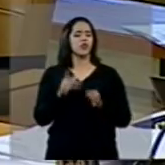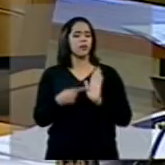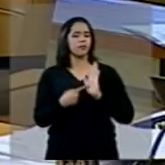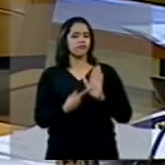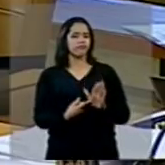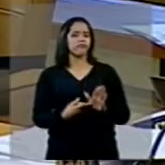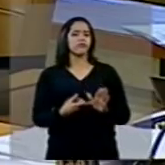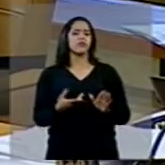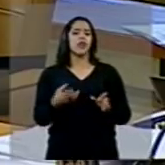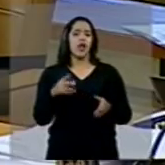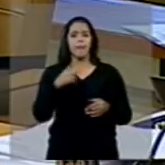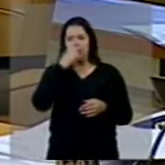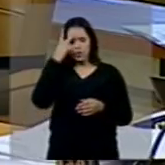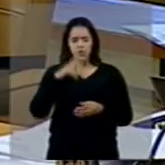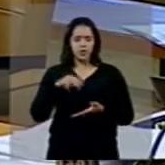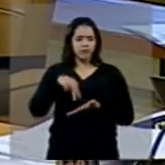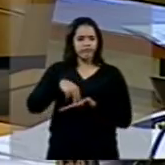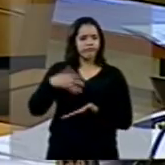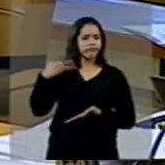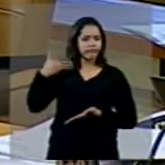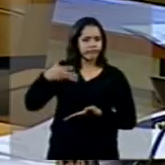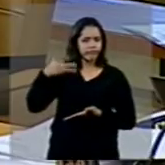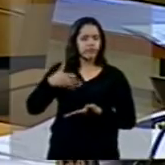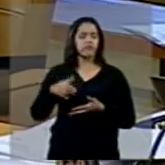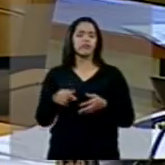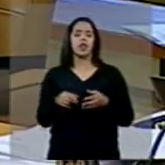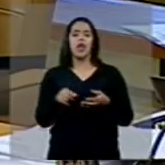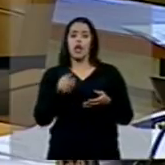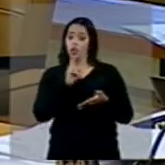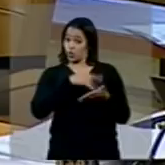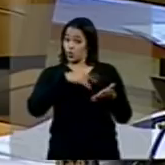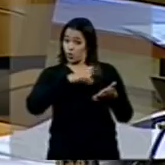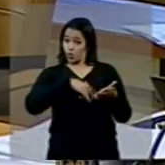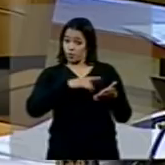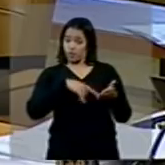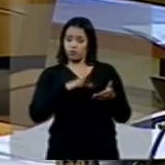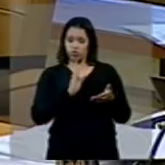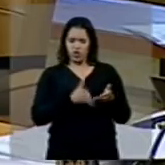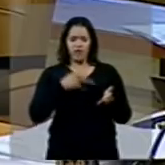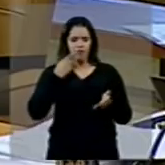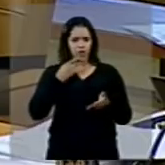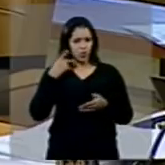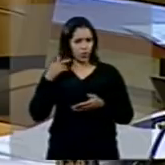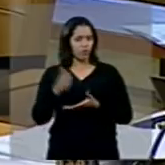pelos amici curiae, quer nos autos, quer aqui da tribuna.